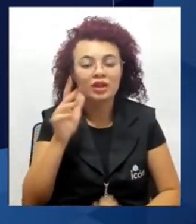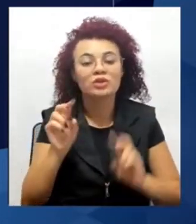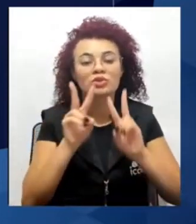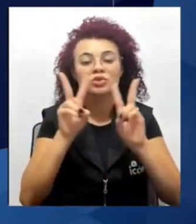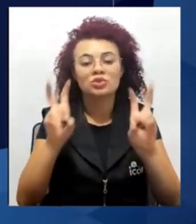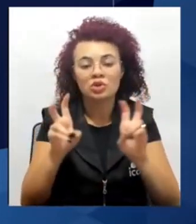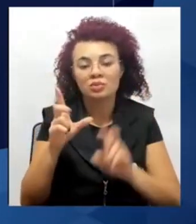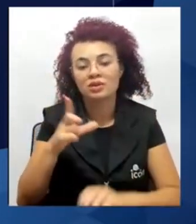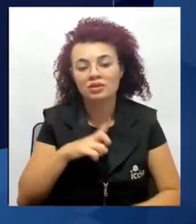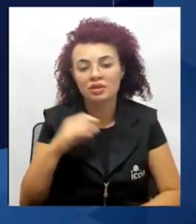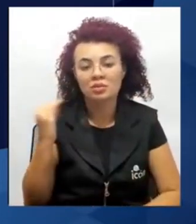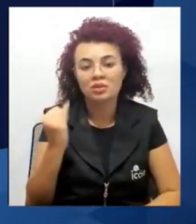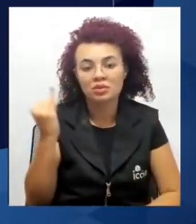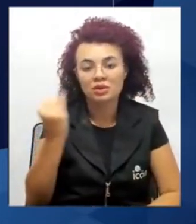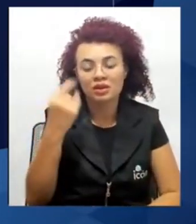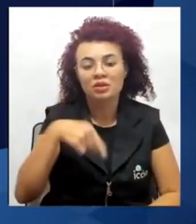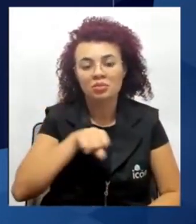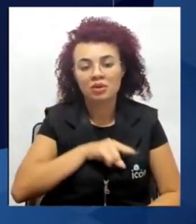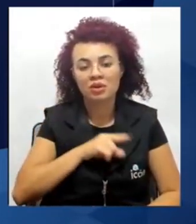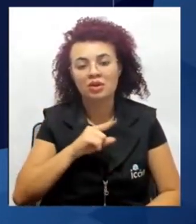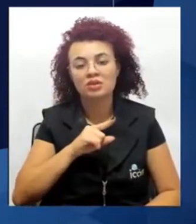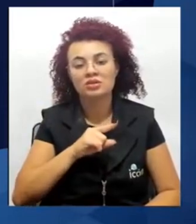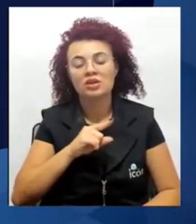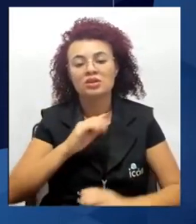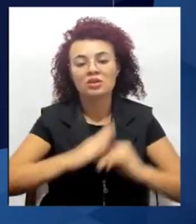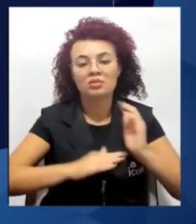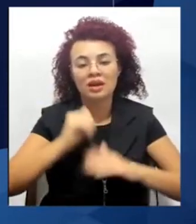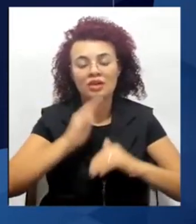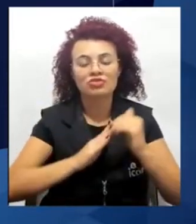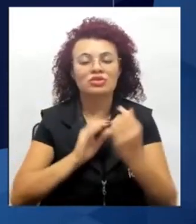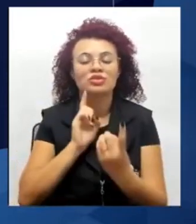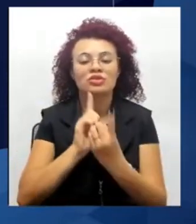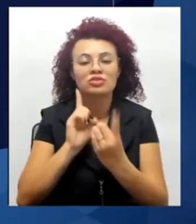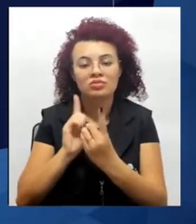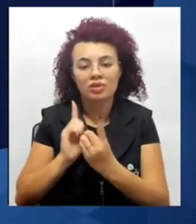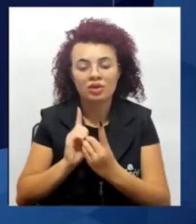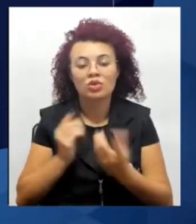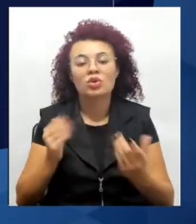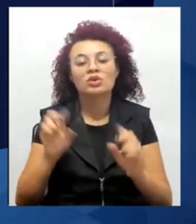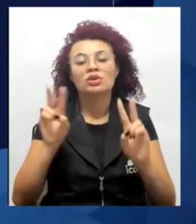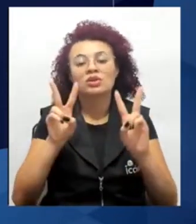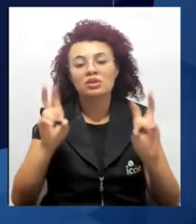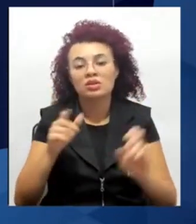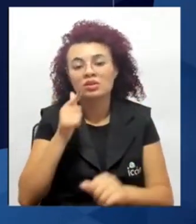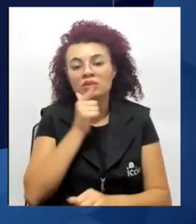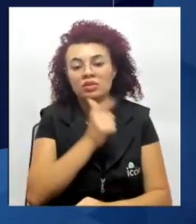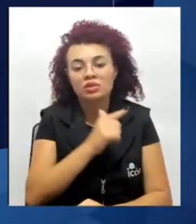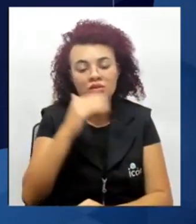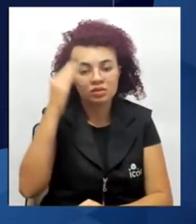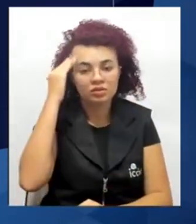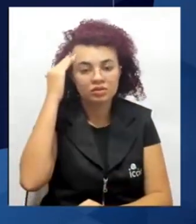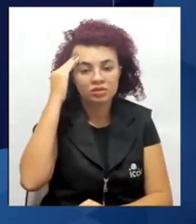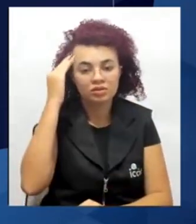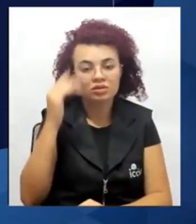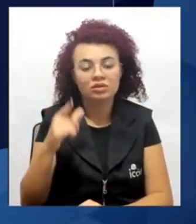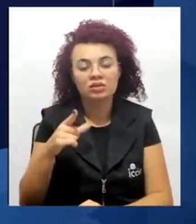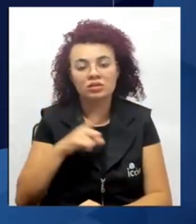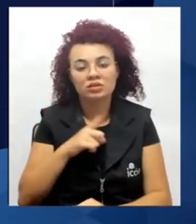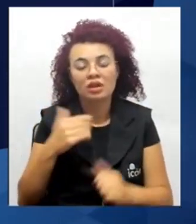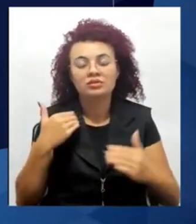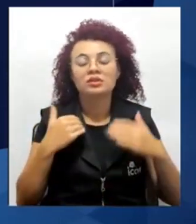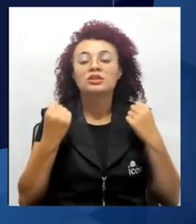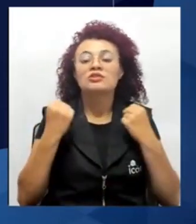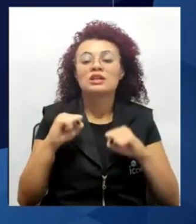clínica baseada em evidência. O título do meu trabalho é Efeitos da reabilitação baseada em exercícios físicos em pacientes com hipertensão pulmonar